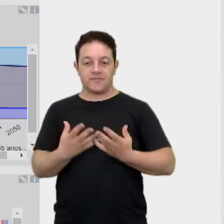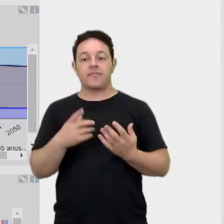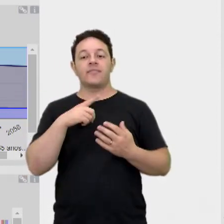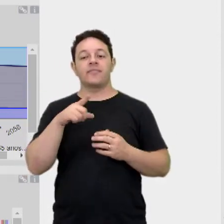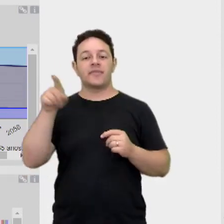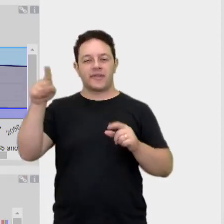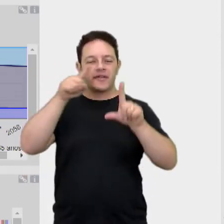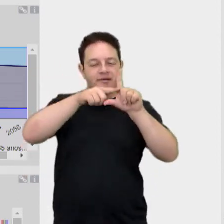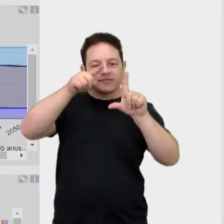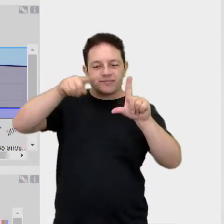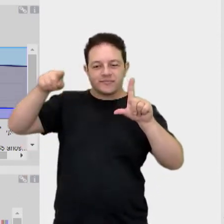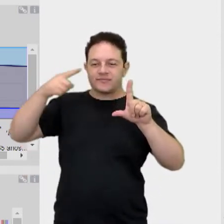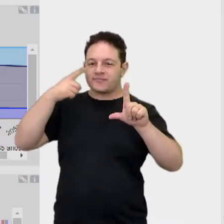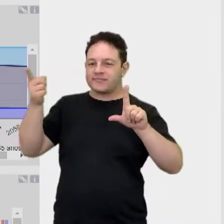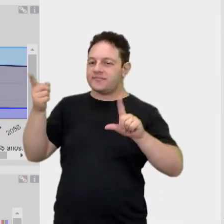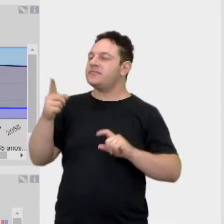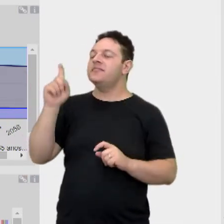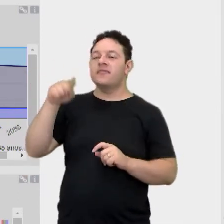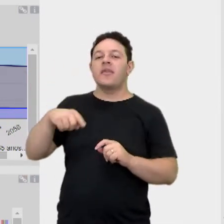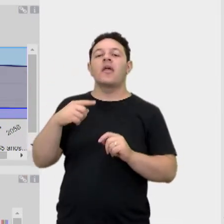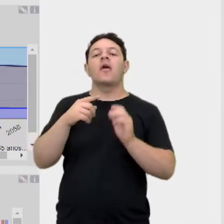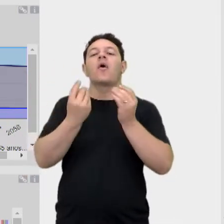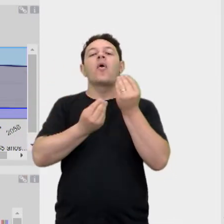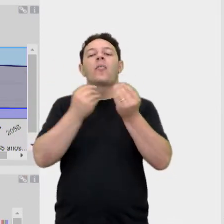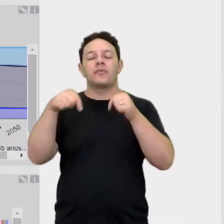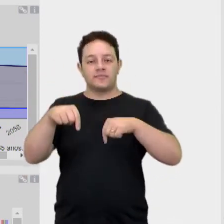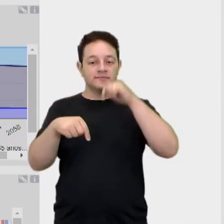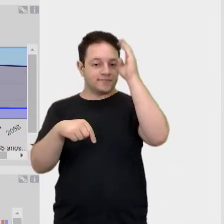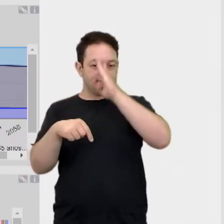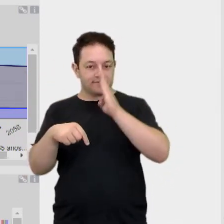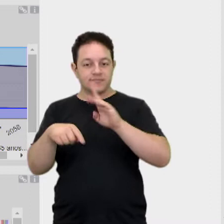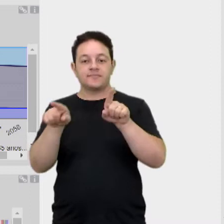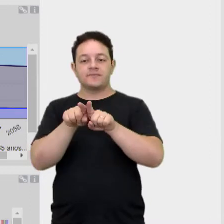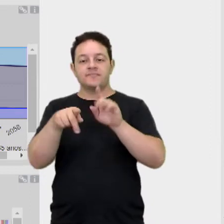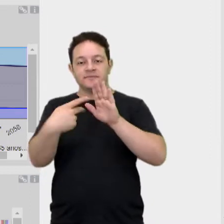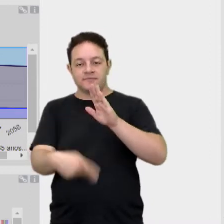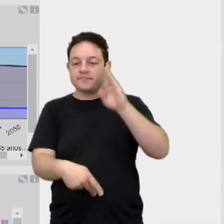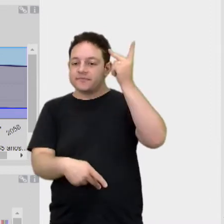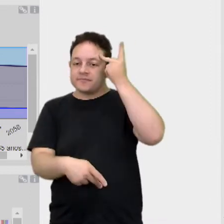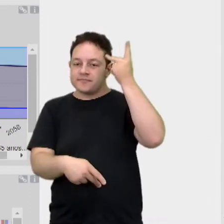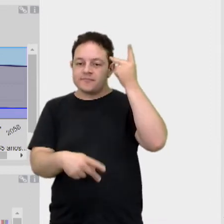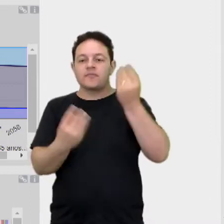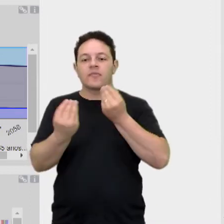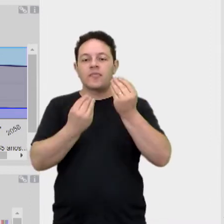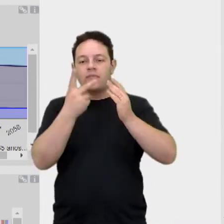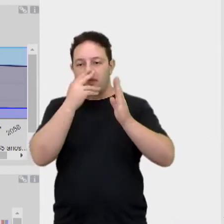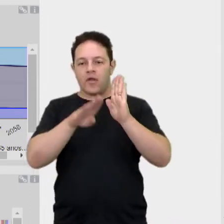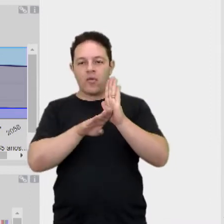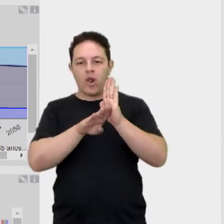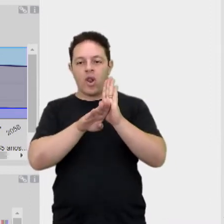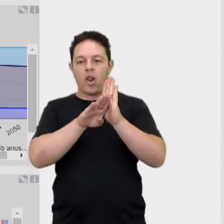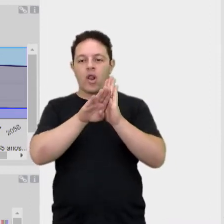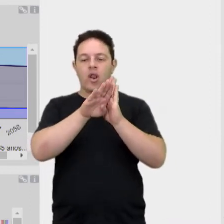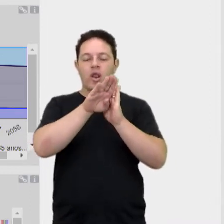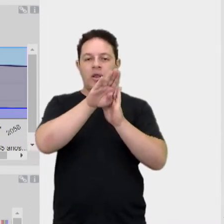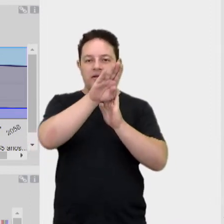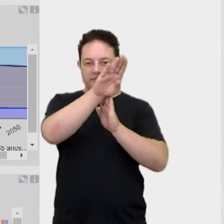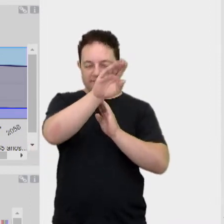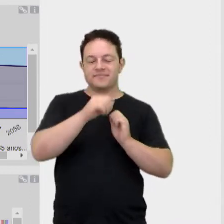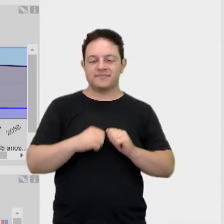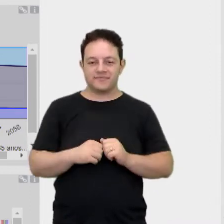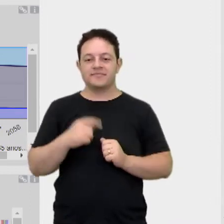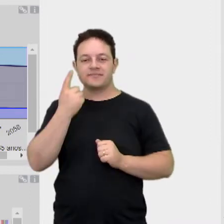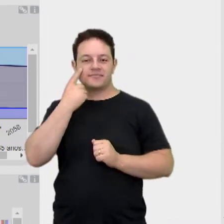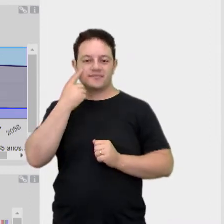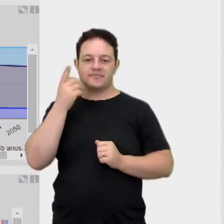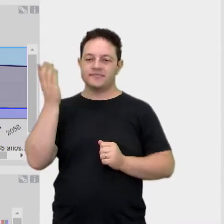de crescimento da população do Brasil e de São Paulo, né? Como eu escolhi o estado de São Paulo, está mostrando os dois. E a